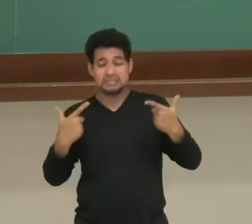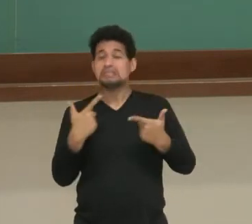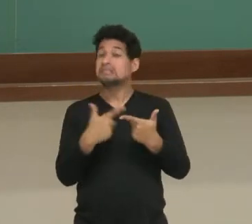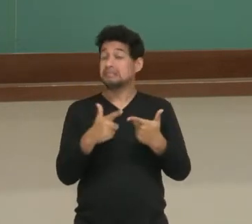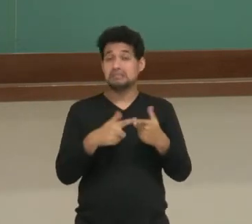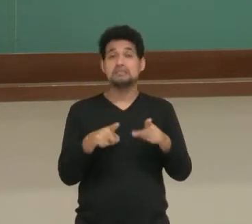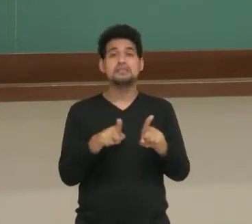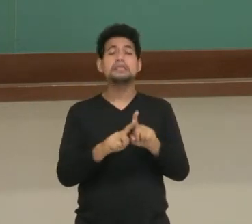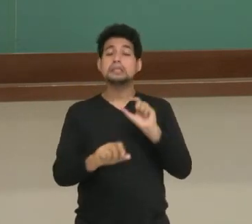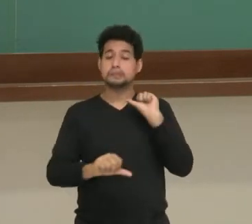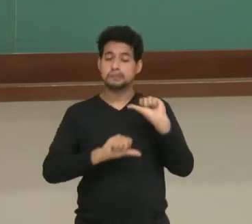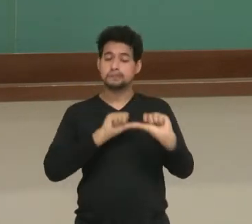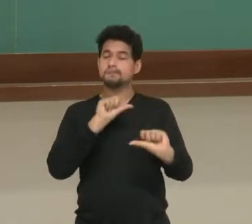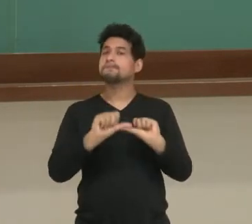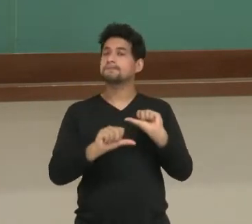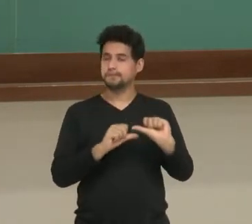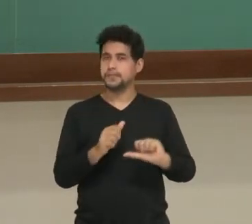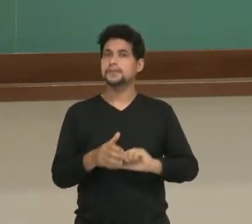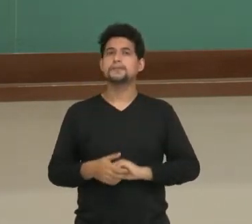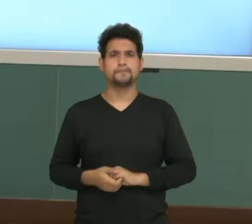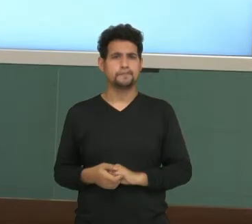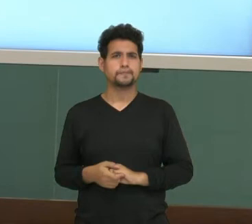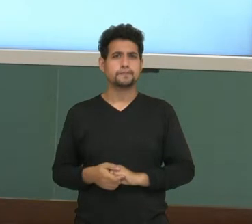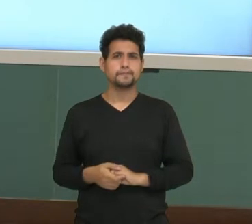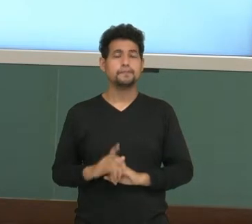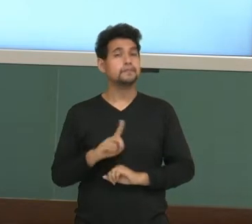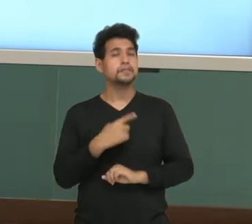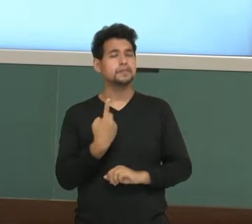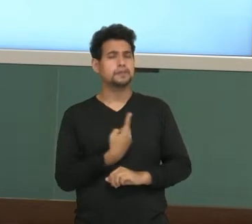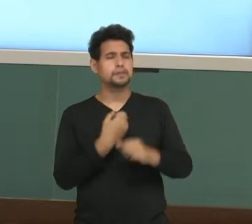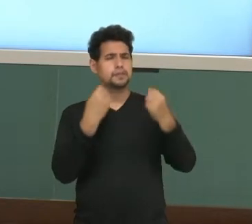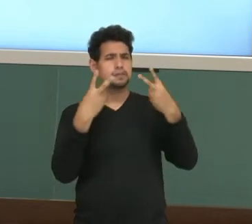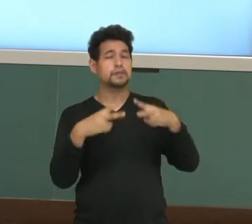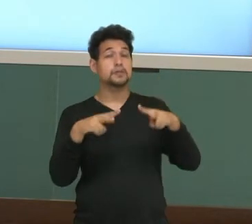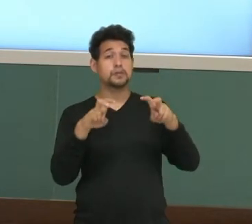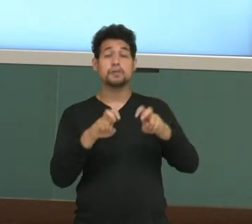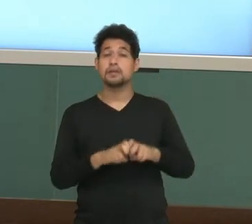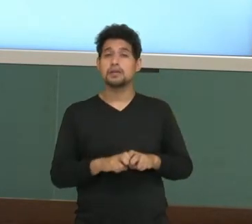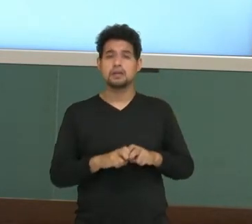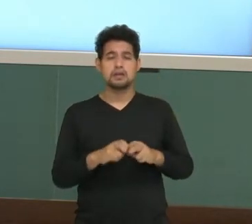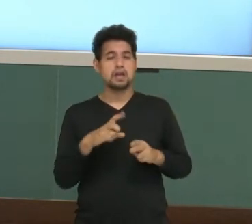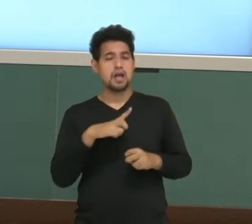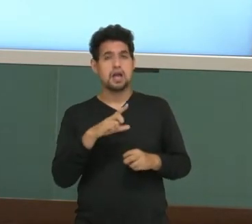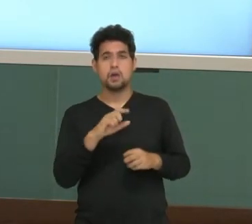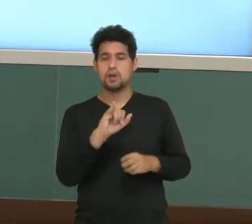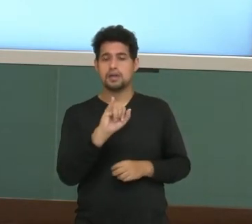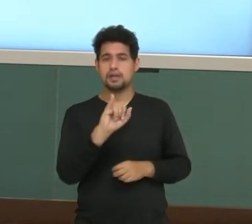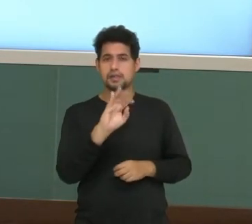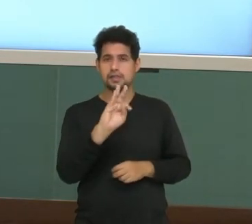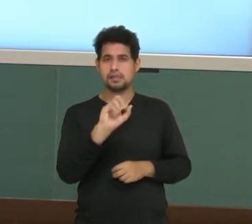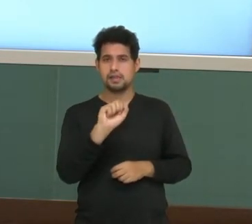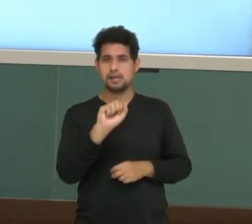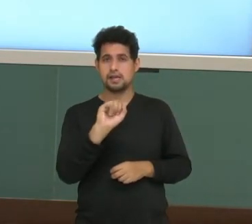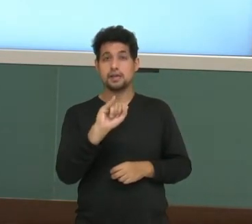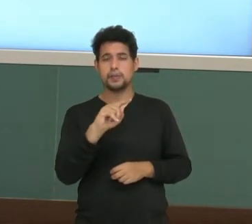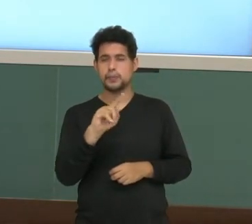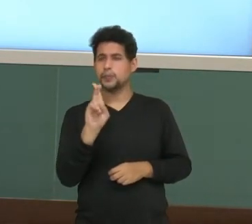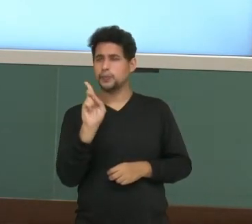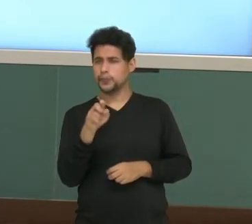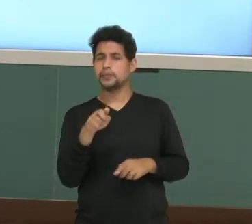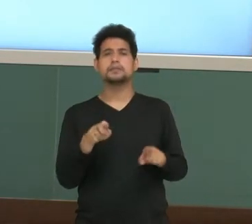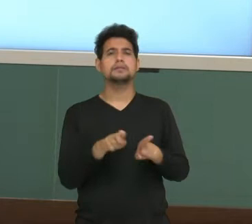promove alterações climáticas. Quando fala-se no lago da usina hidrelétrica de Itaipu, usina essa